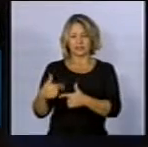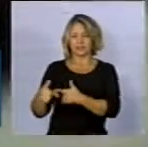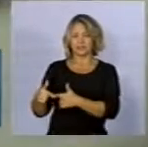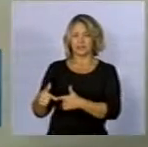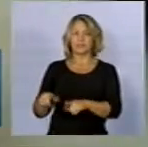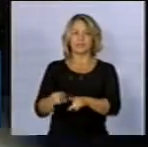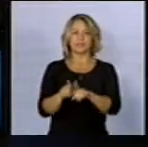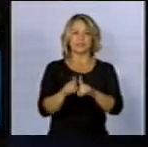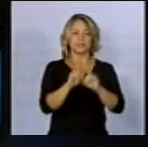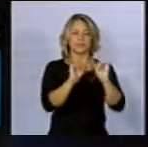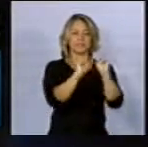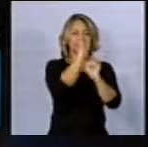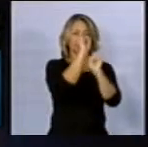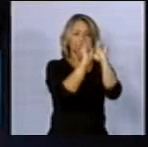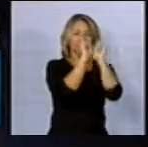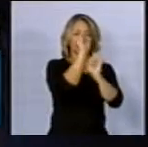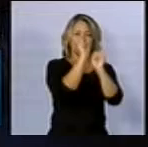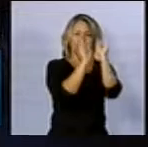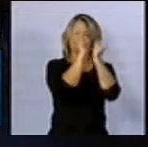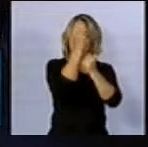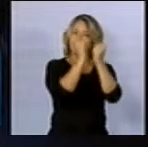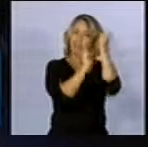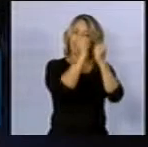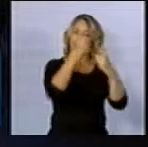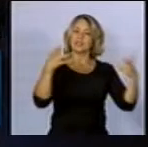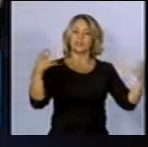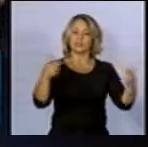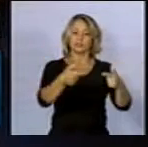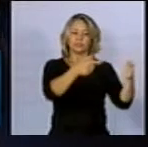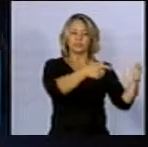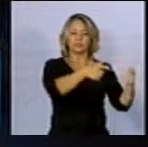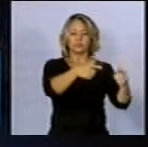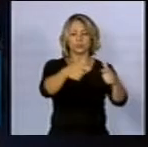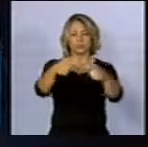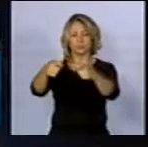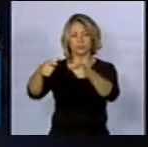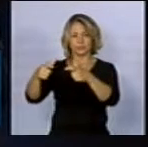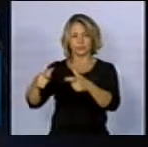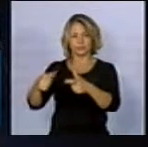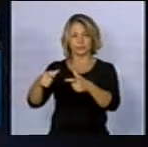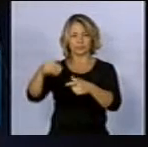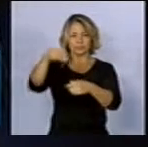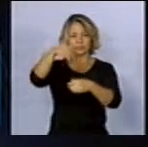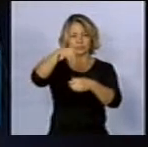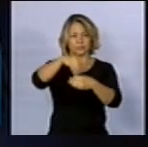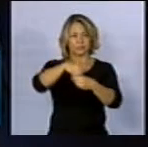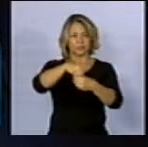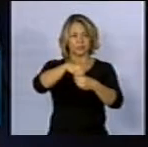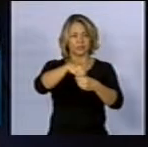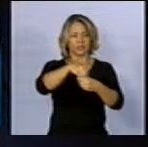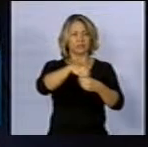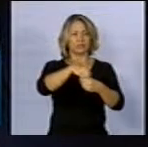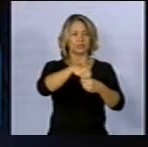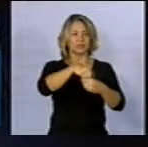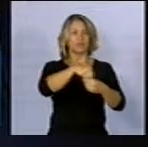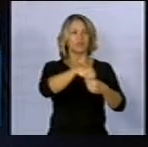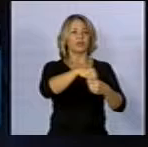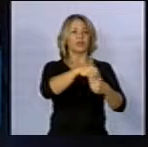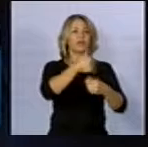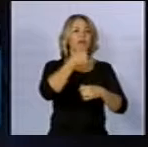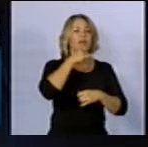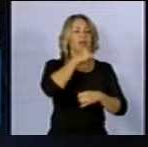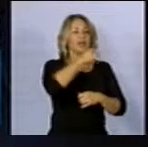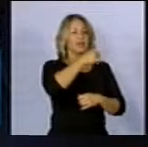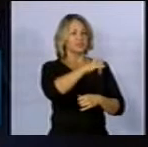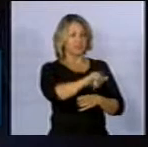industrial em todas as áreas que compõe a a a radiação tanto